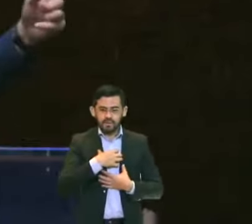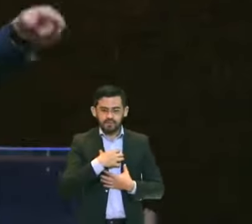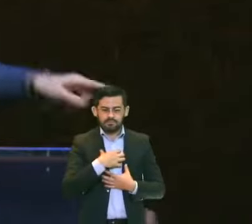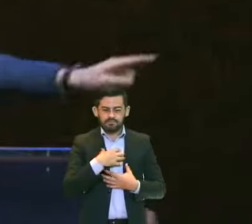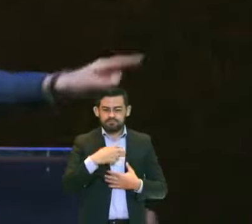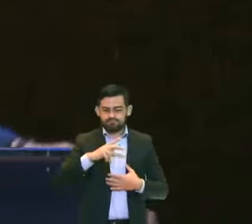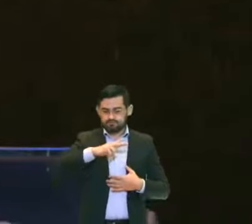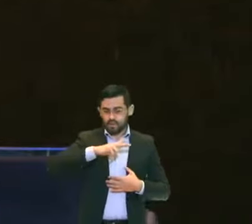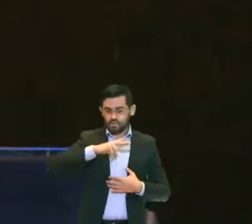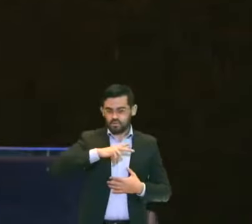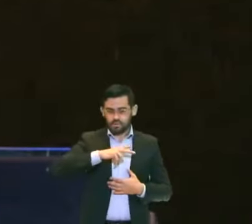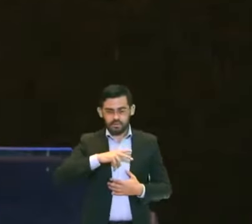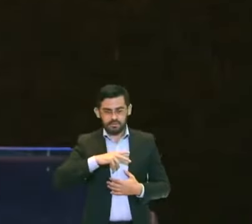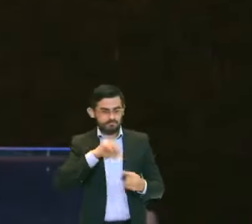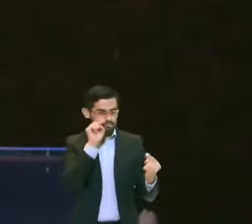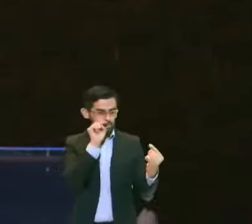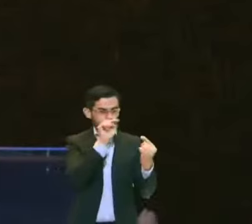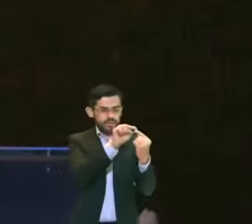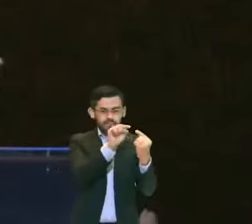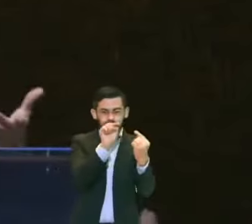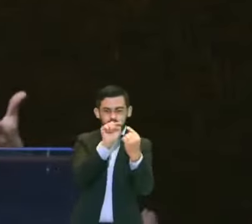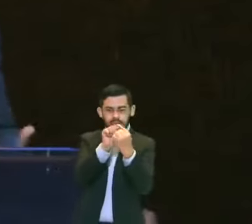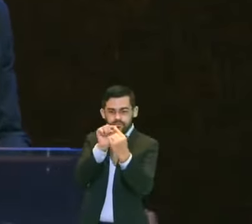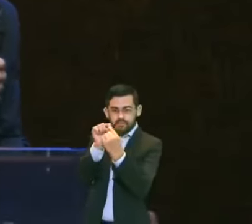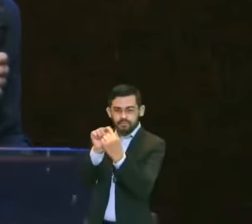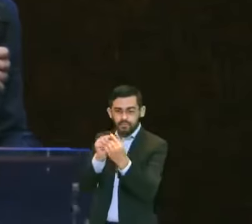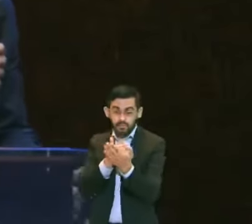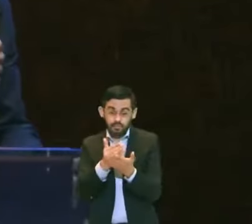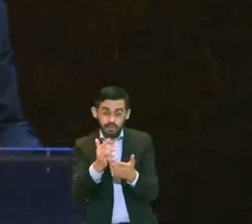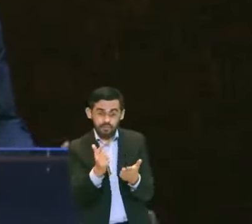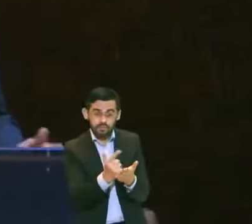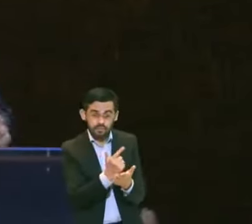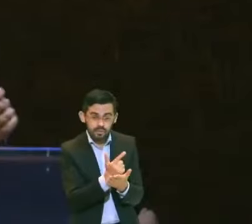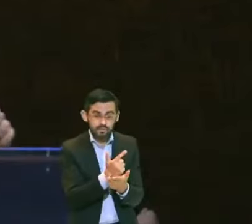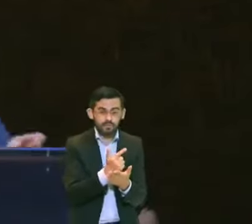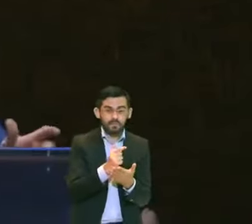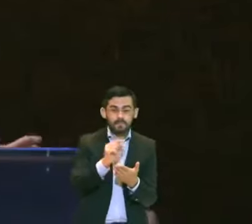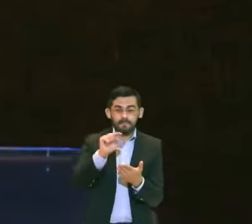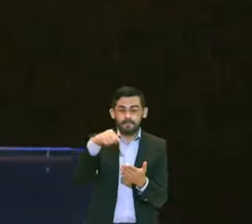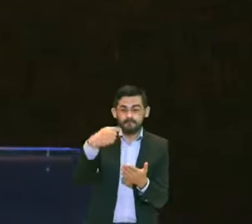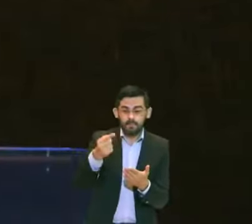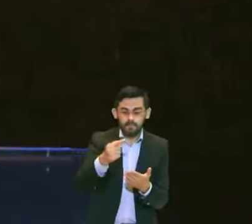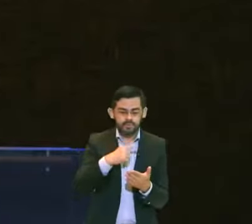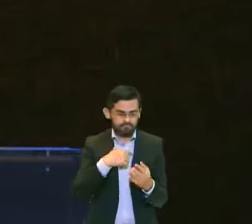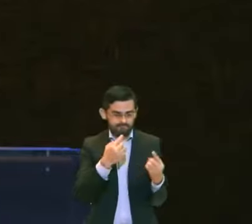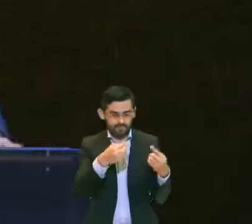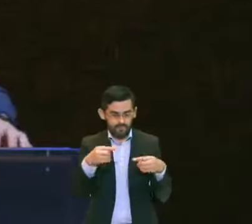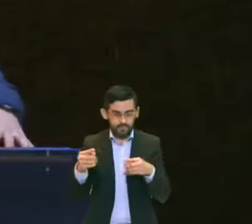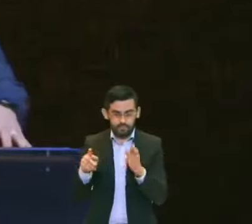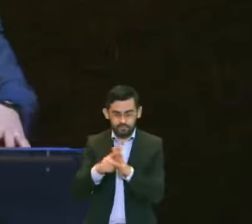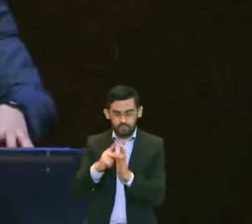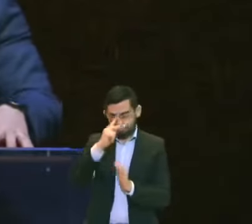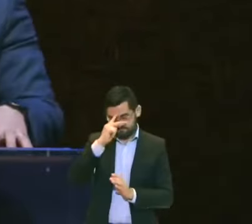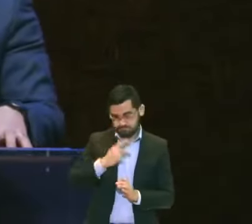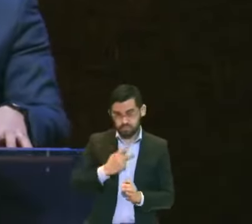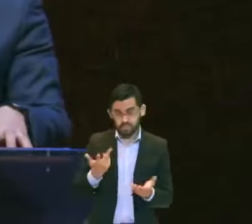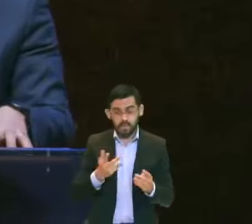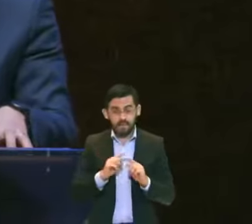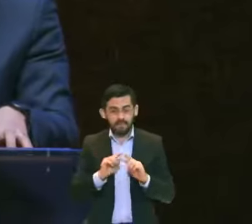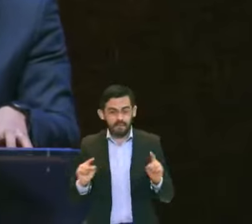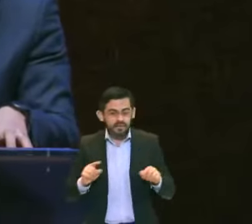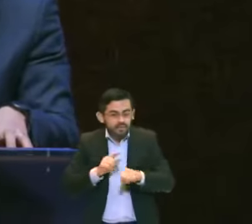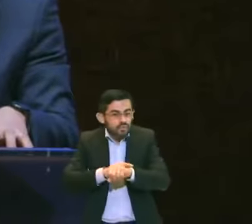de campo de concentração. Ele começa um livro, ele estabelece alguns desafios, e no tempo da